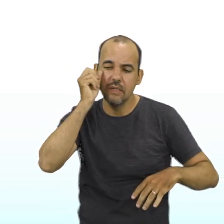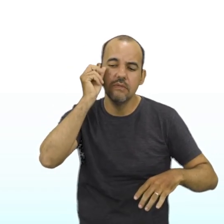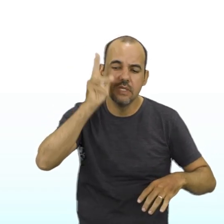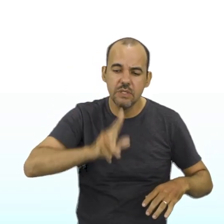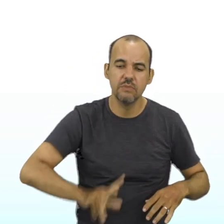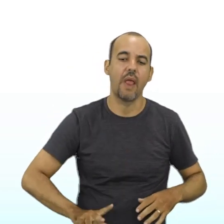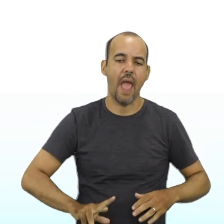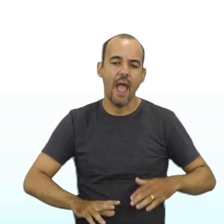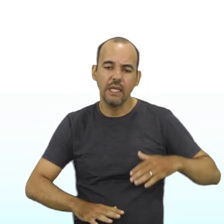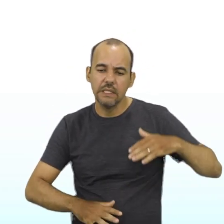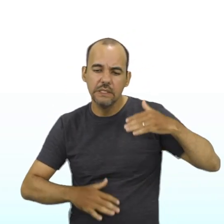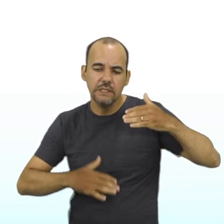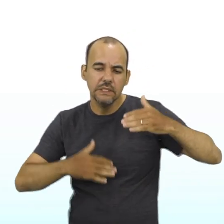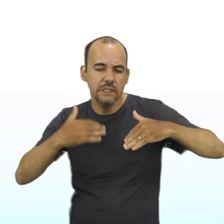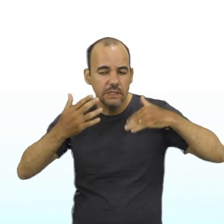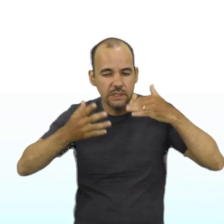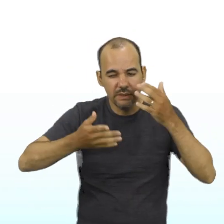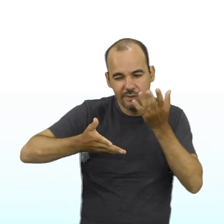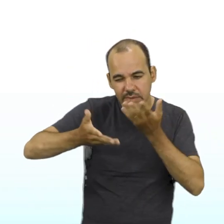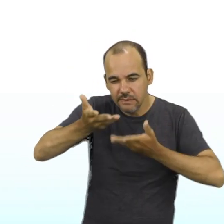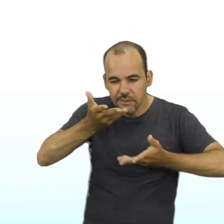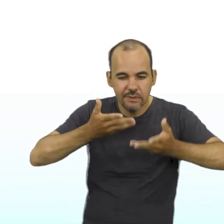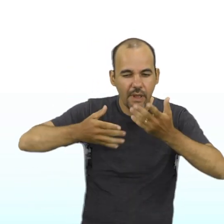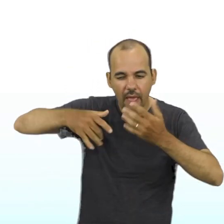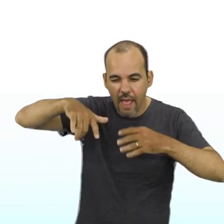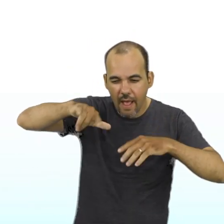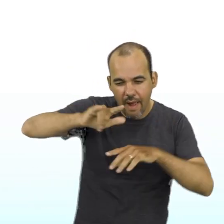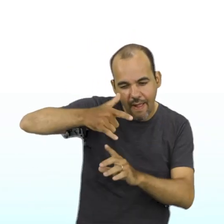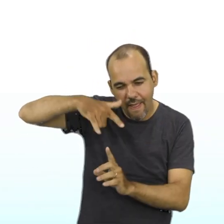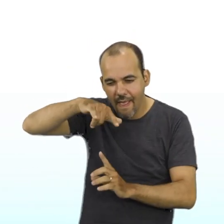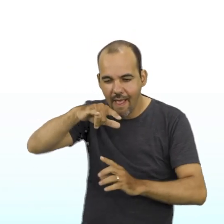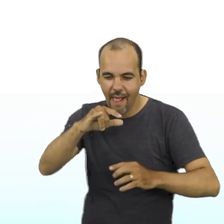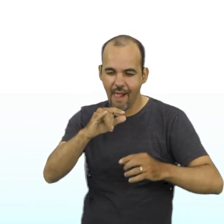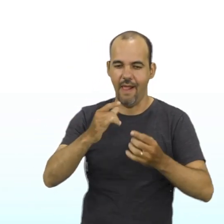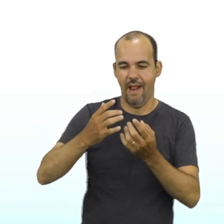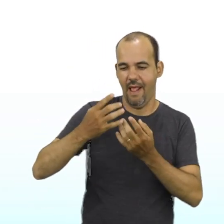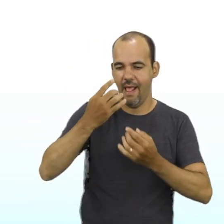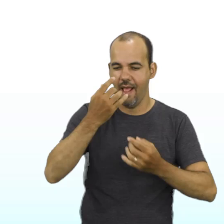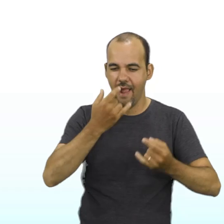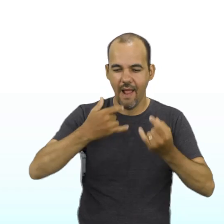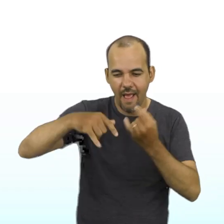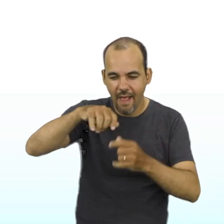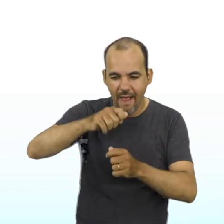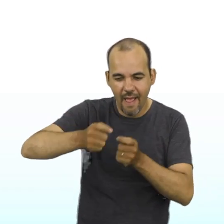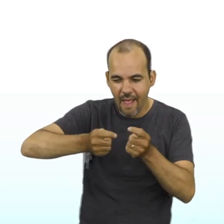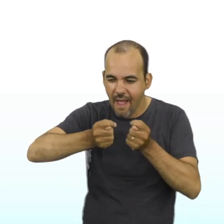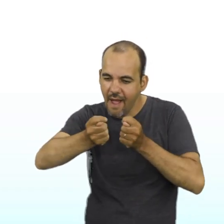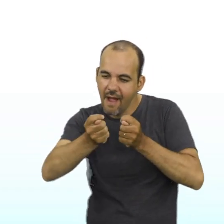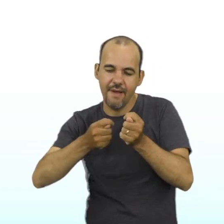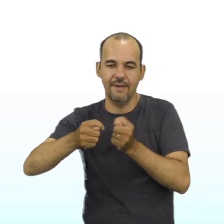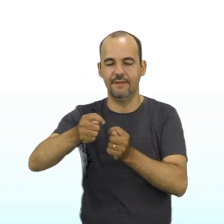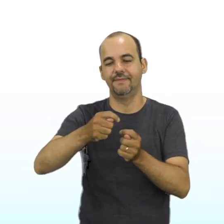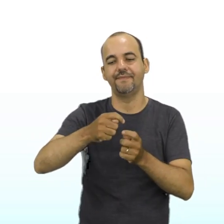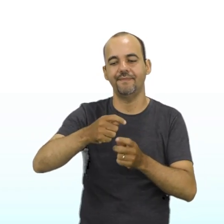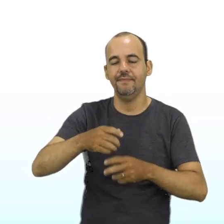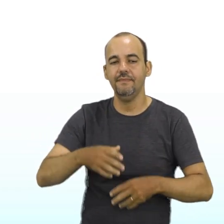no slide, dizendo que para que exista um manipulador também tem que ter uma base